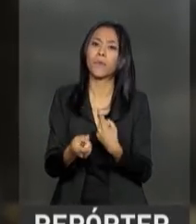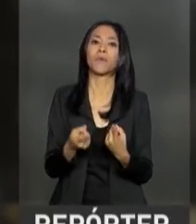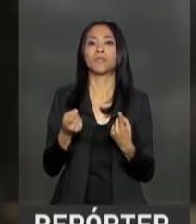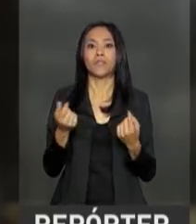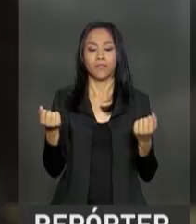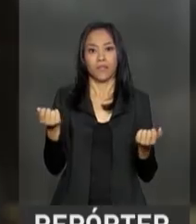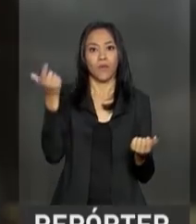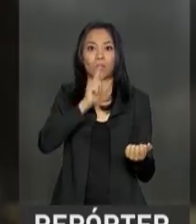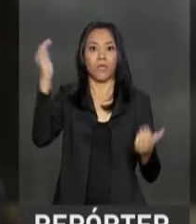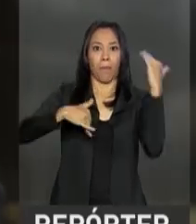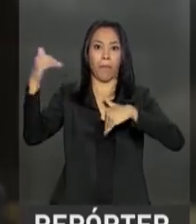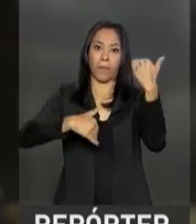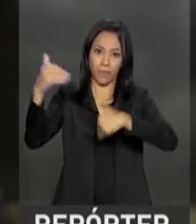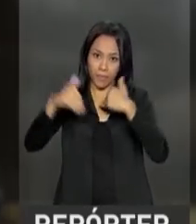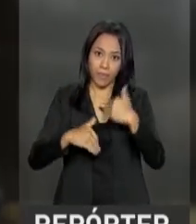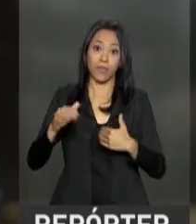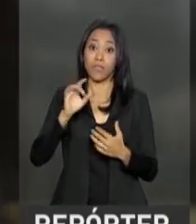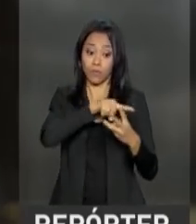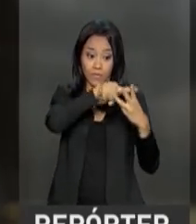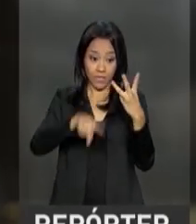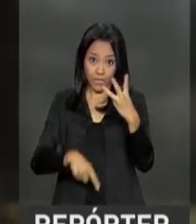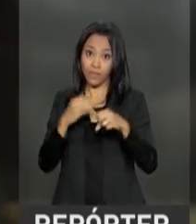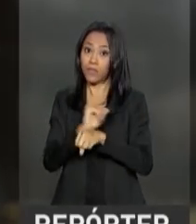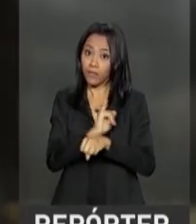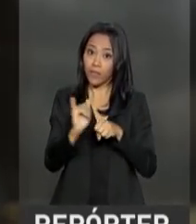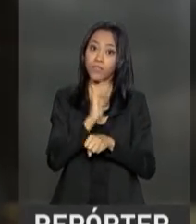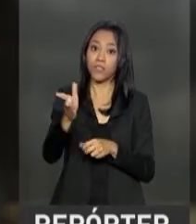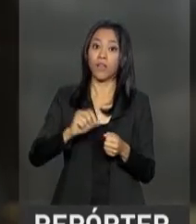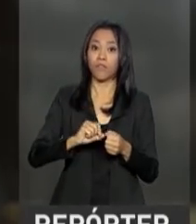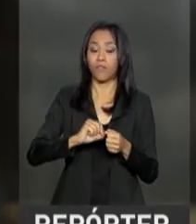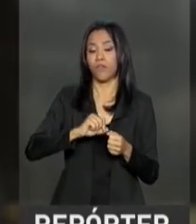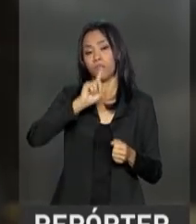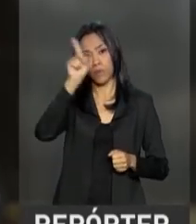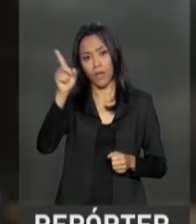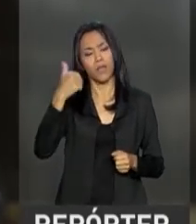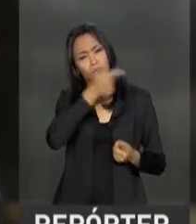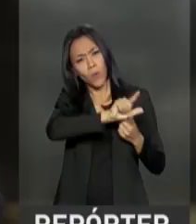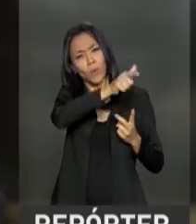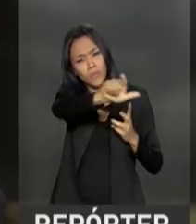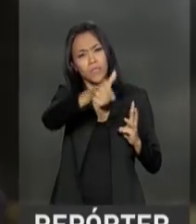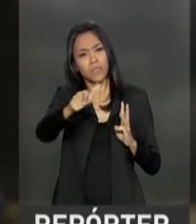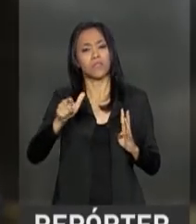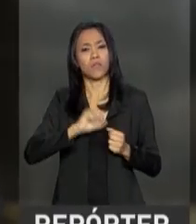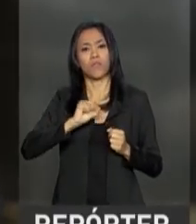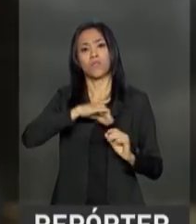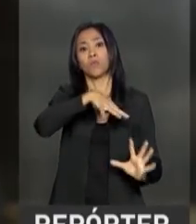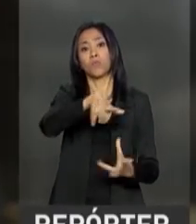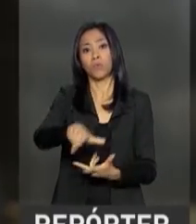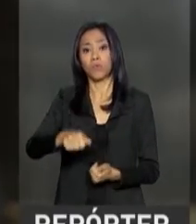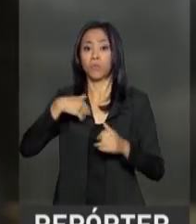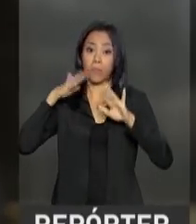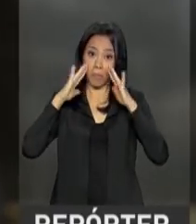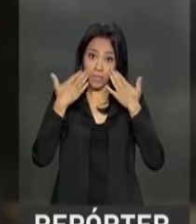aqui só nesse período essas três ações já estão sendo desenvolvidas lá e outras tantas não estamos desenvolvendo no mundo com o lançamento do disco